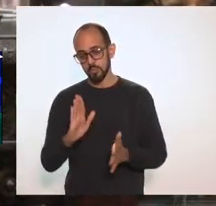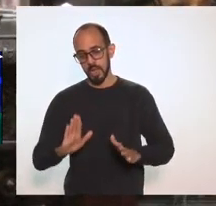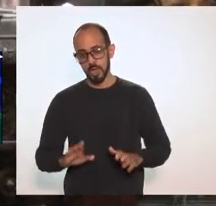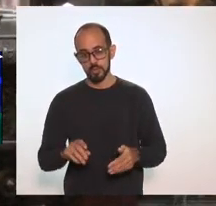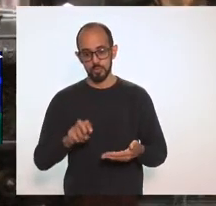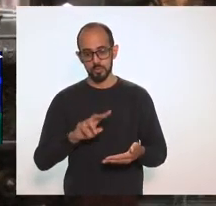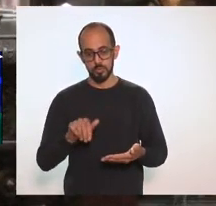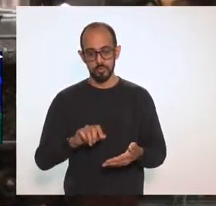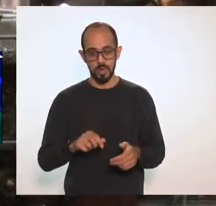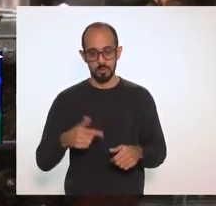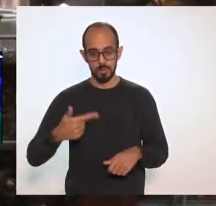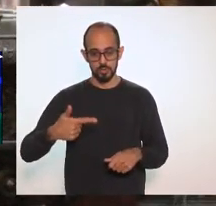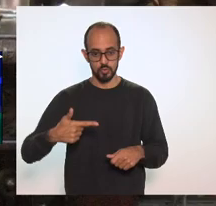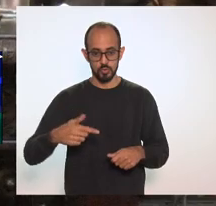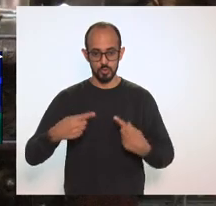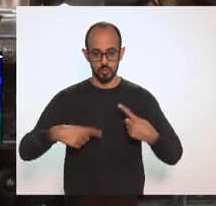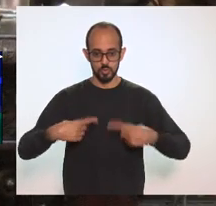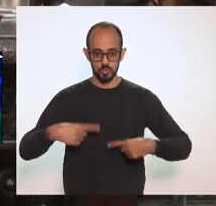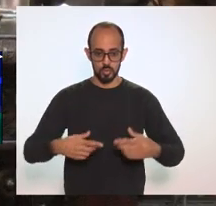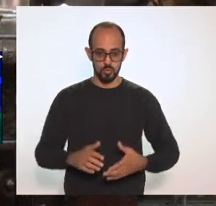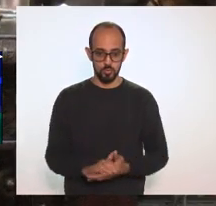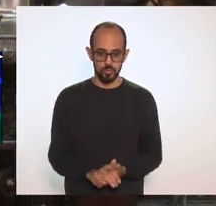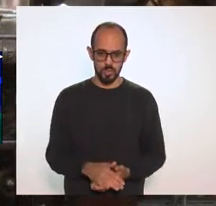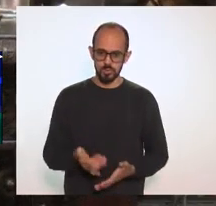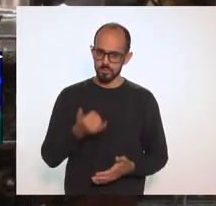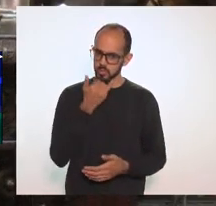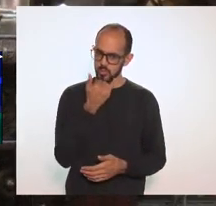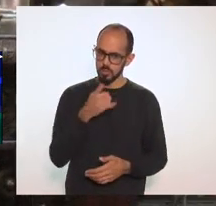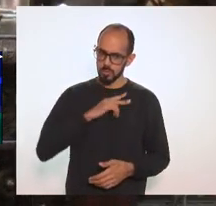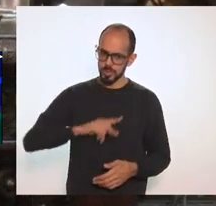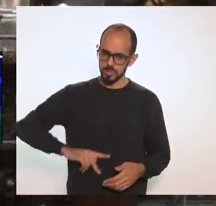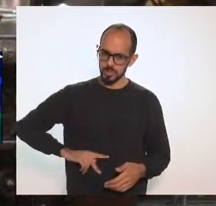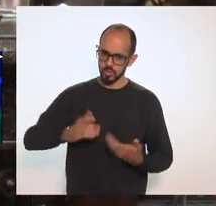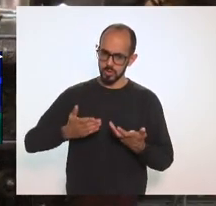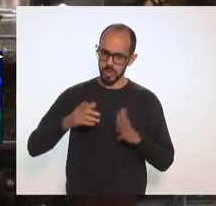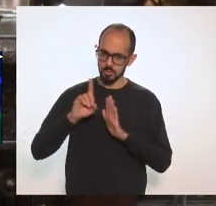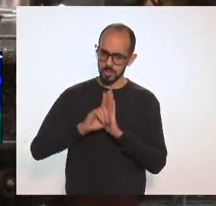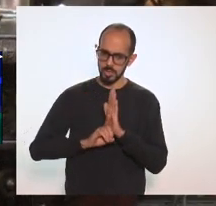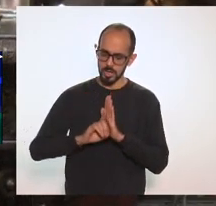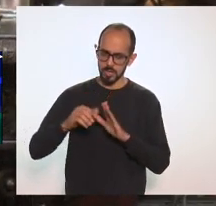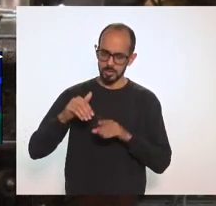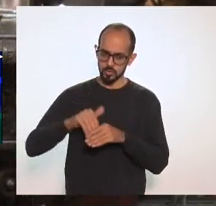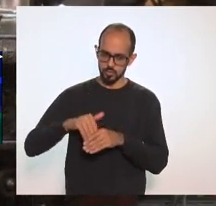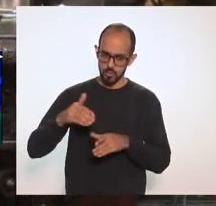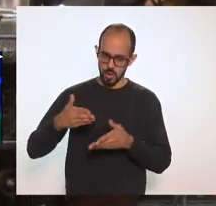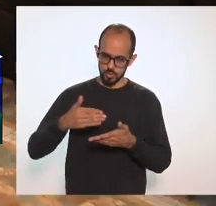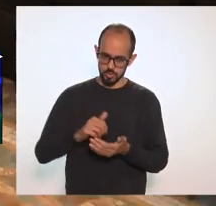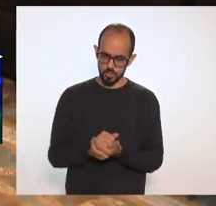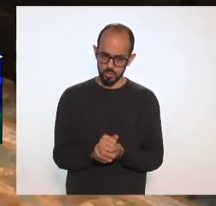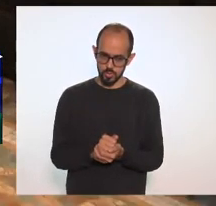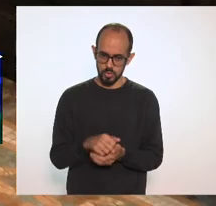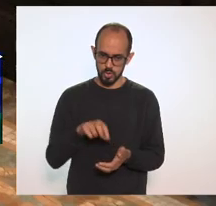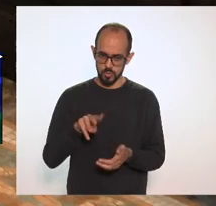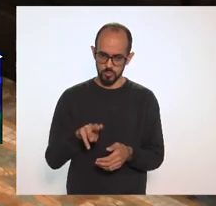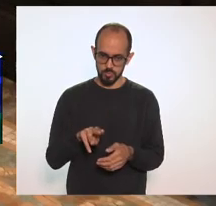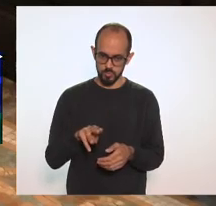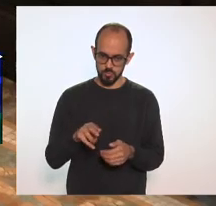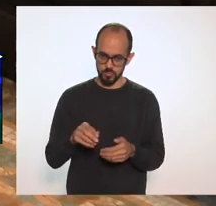para a segunda discussão. Presidente, eu queria só fazer uma declaração de voto. Eu vou me abster